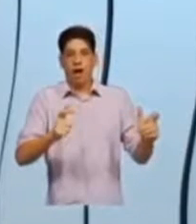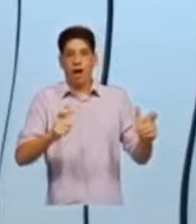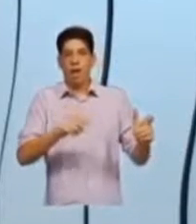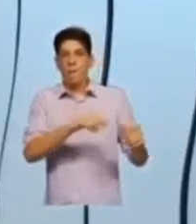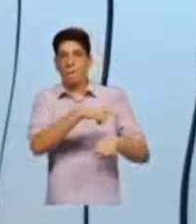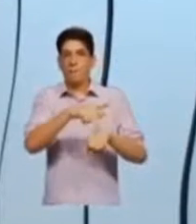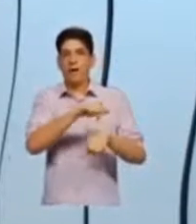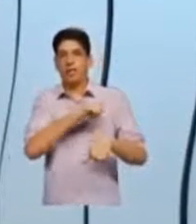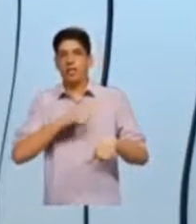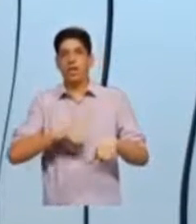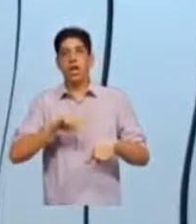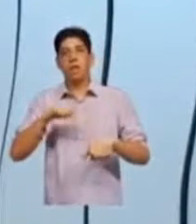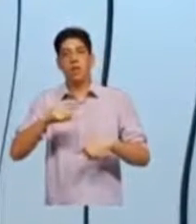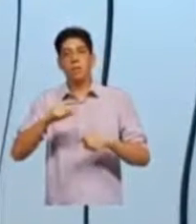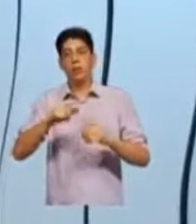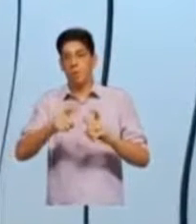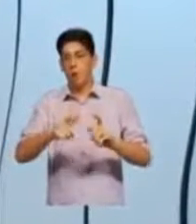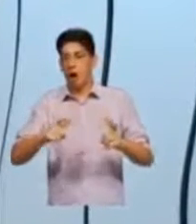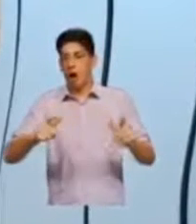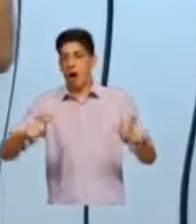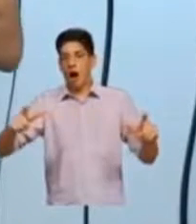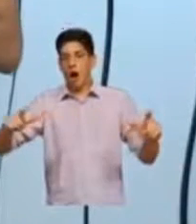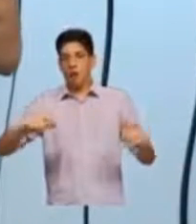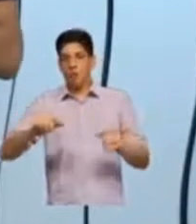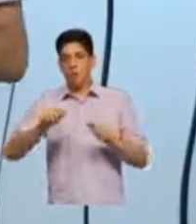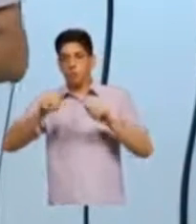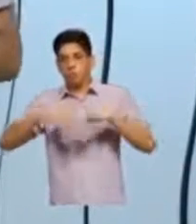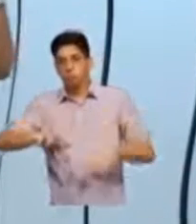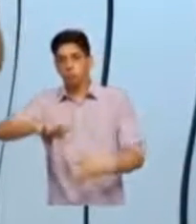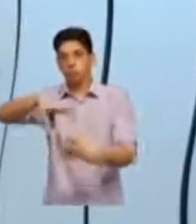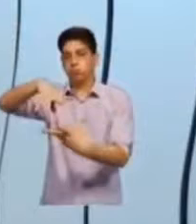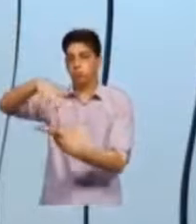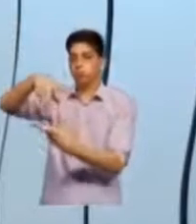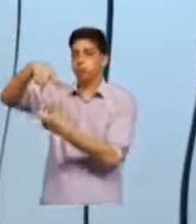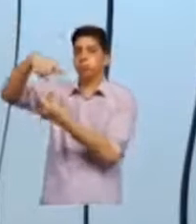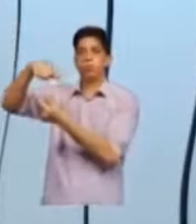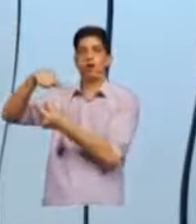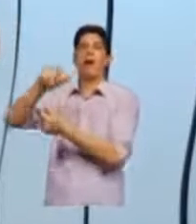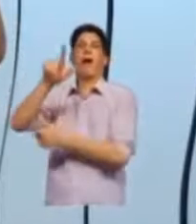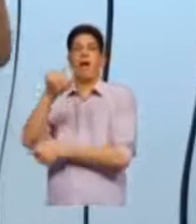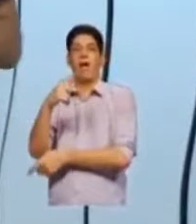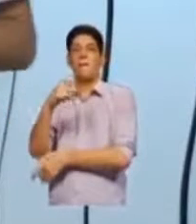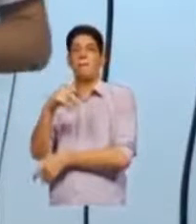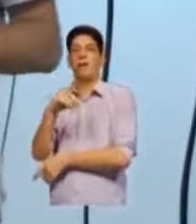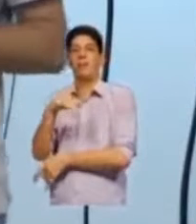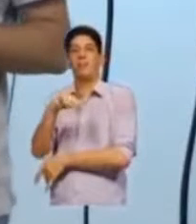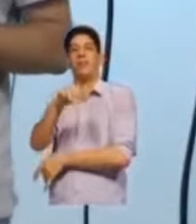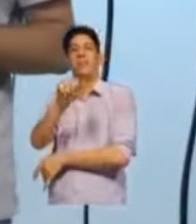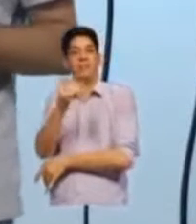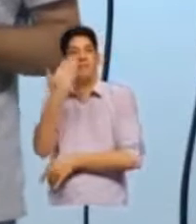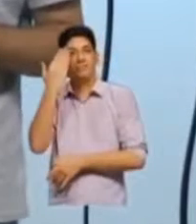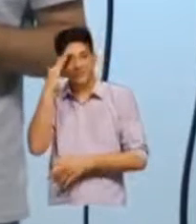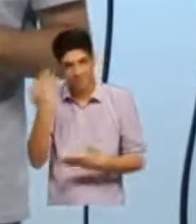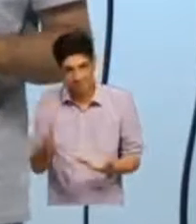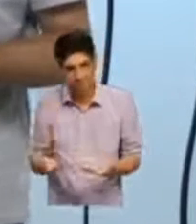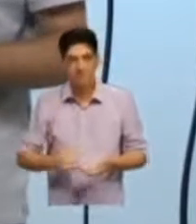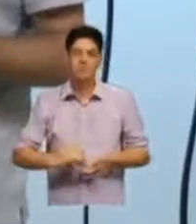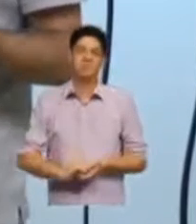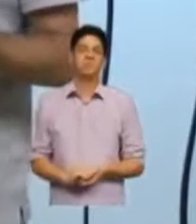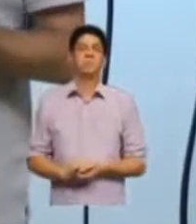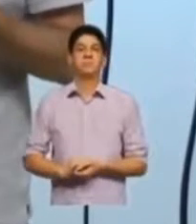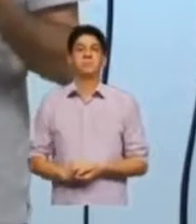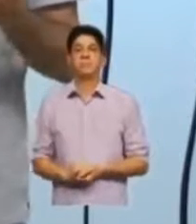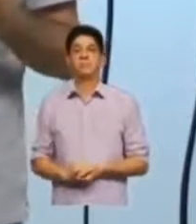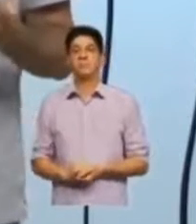China, que depois classificaram ela como uma pandemia, porque acometeram maior parte do globo terrestre.